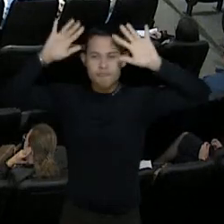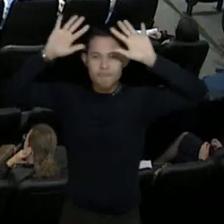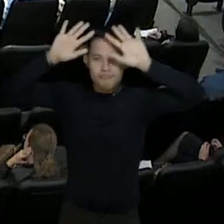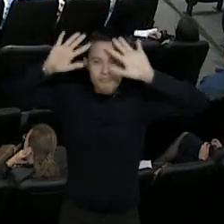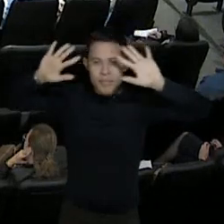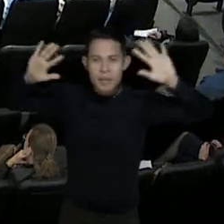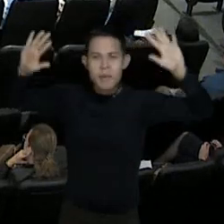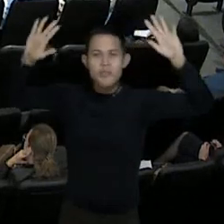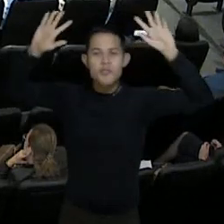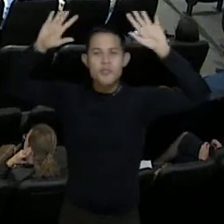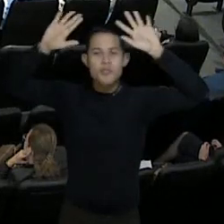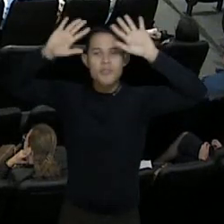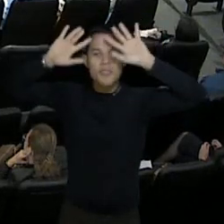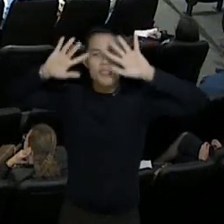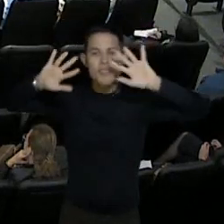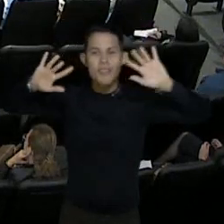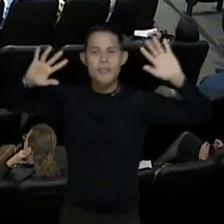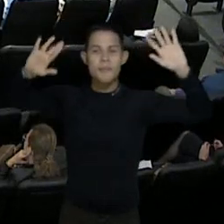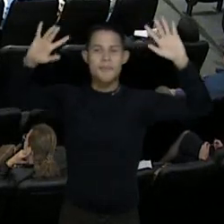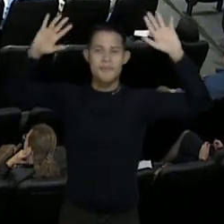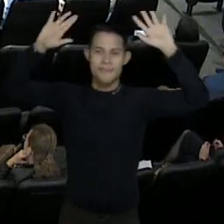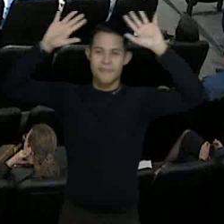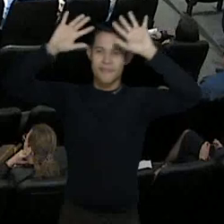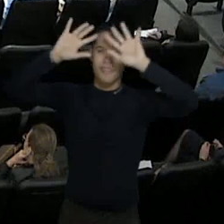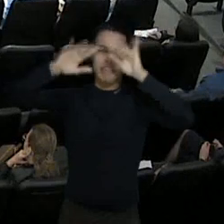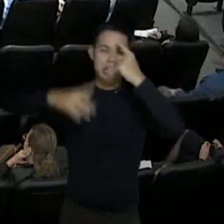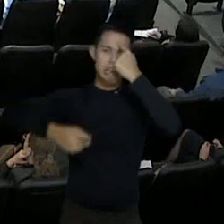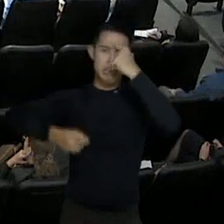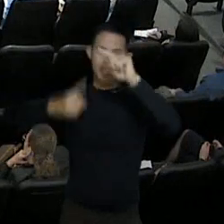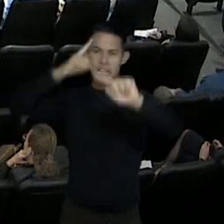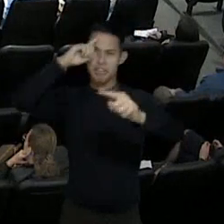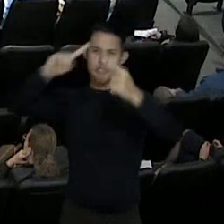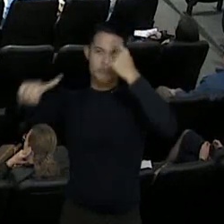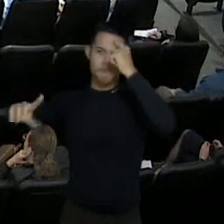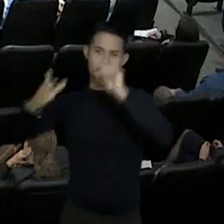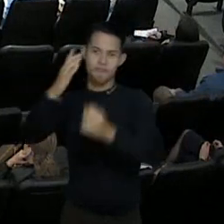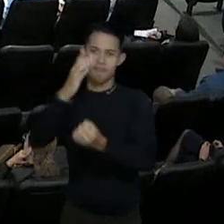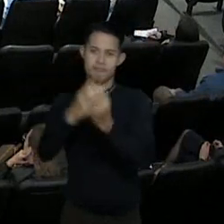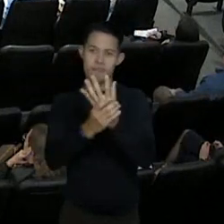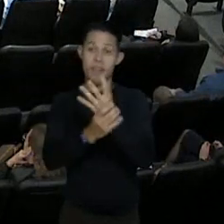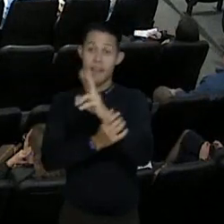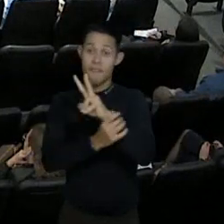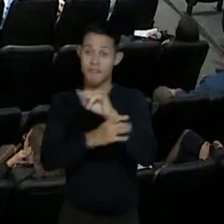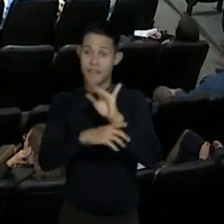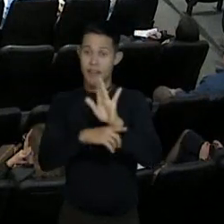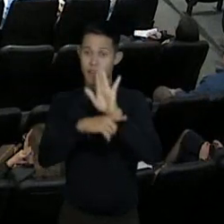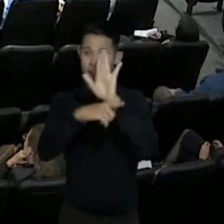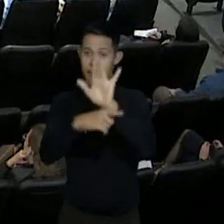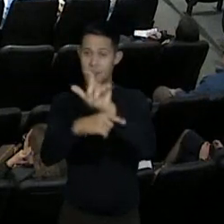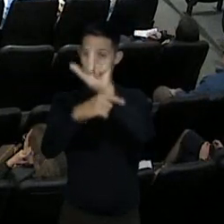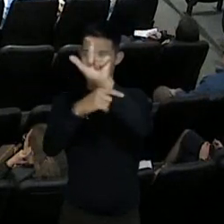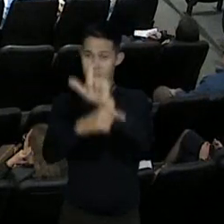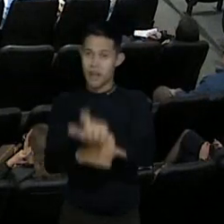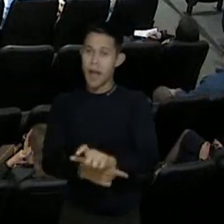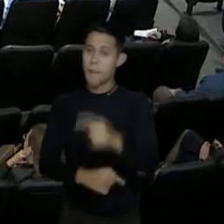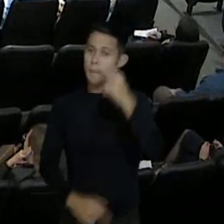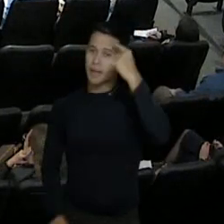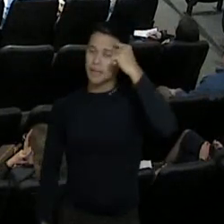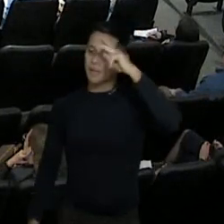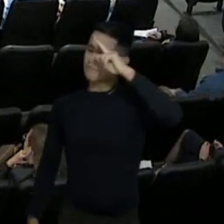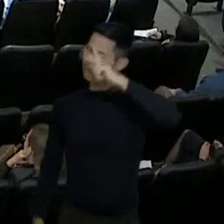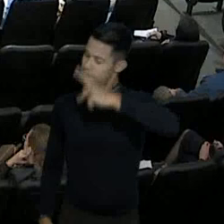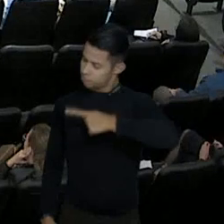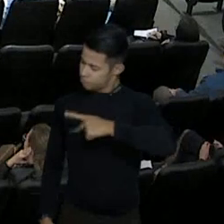vai permitir ele pensar sobre si e se conhecer é se conhecendo é